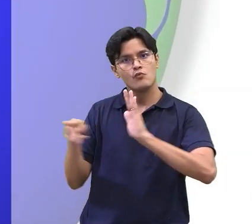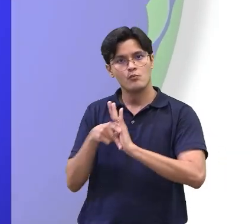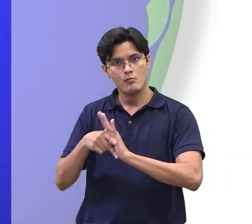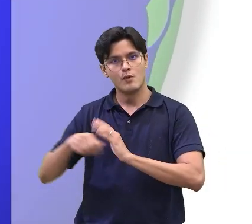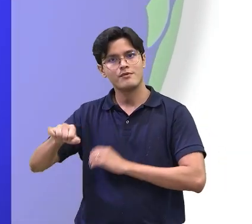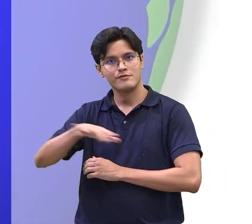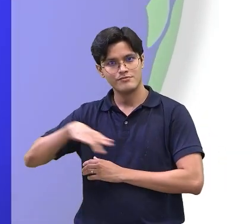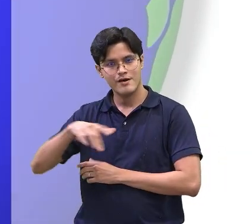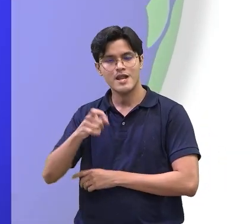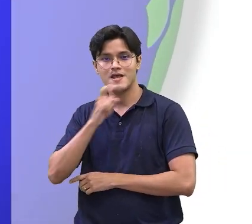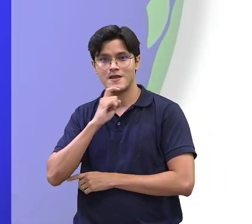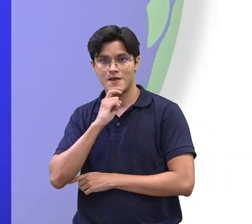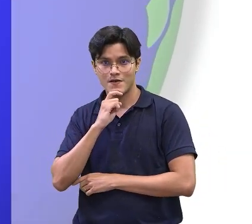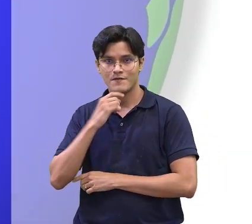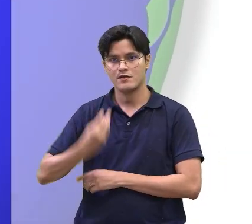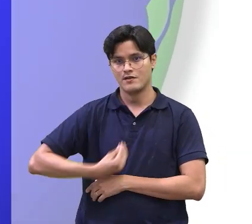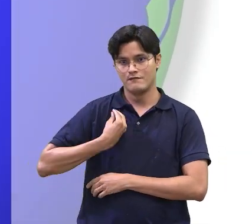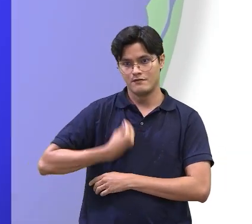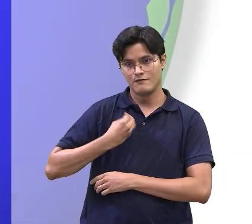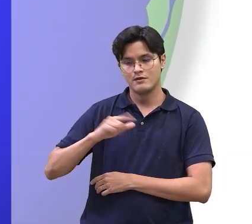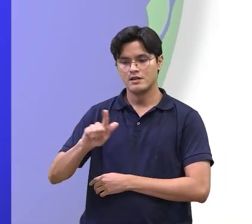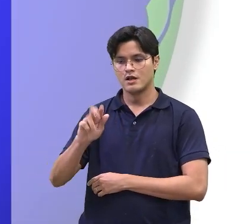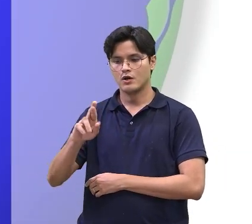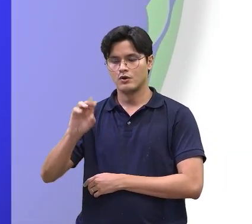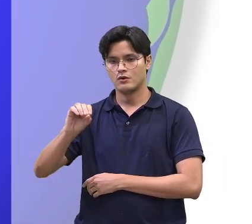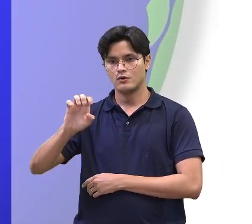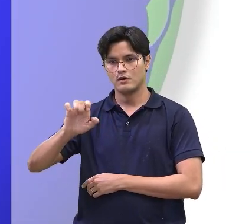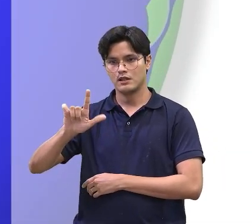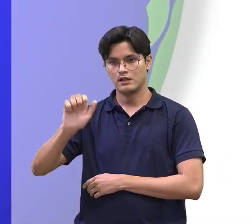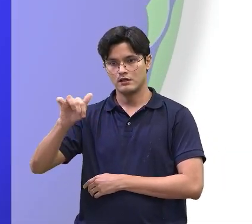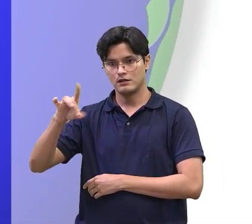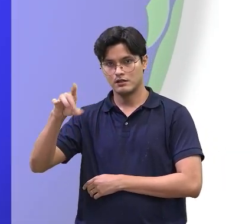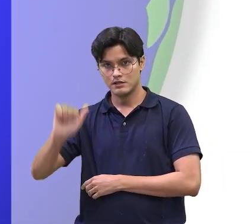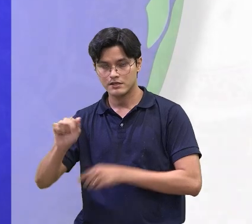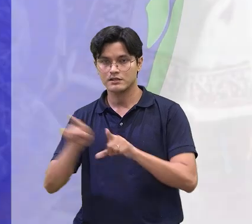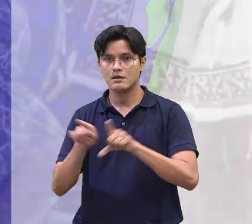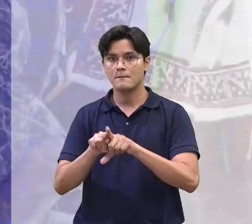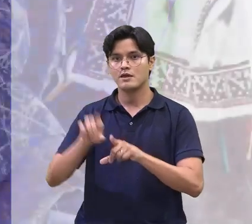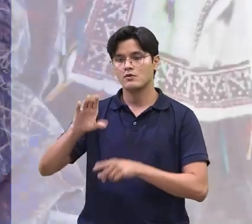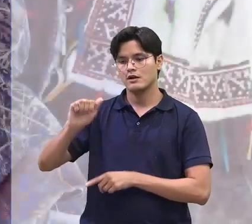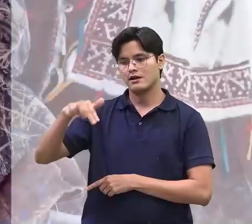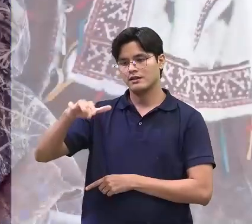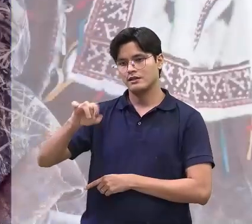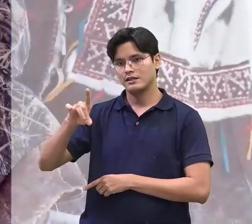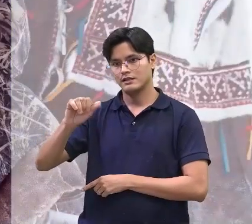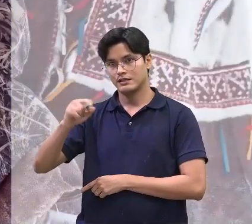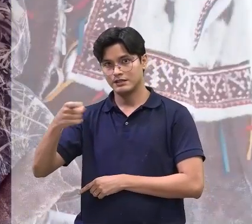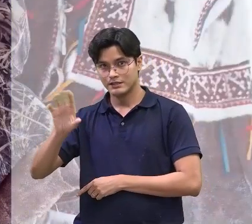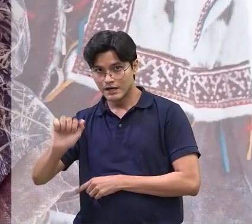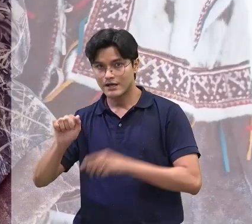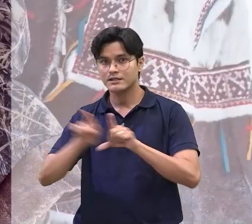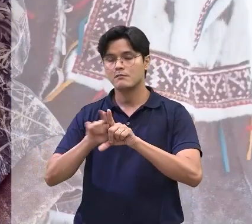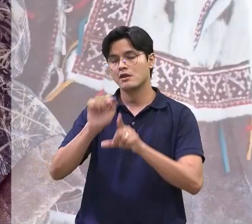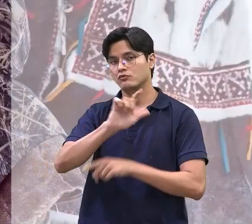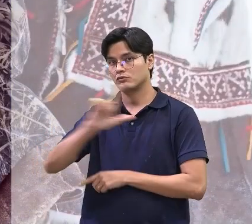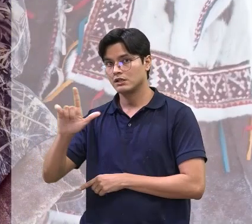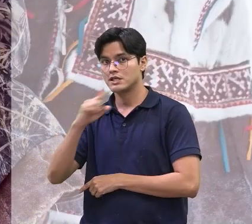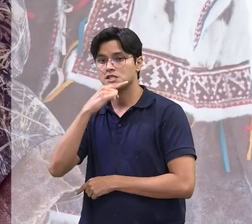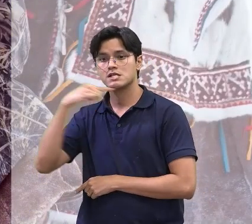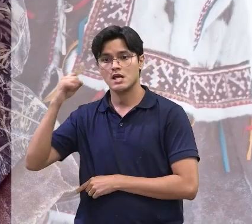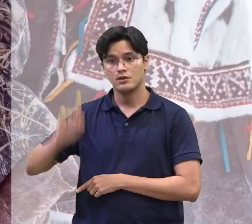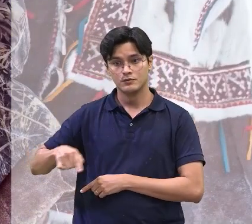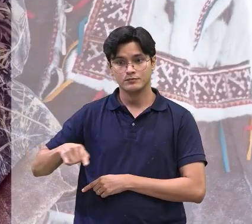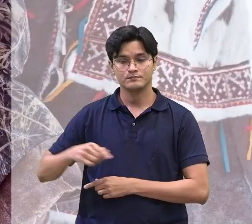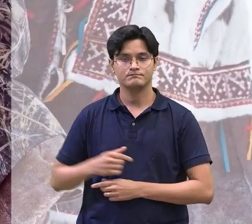Eles vivem na Groenlândia, no Alasca, no Canadá e no leste da Rússia. Tradicionalmente, os esquimós conseguem